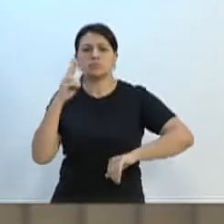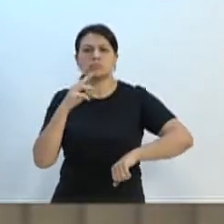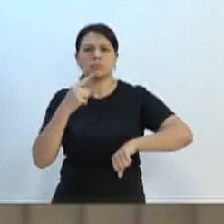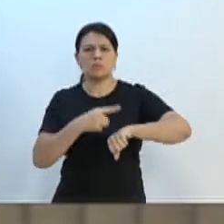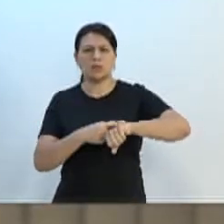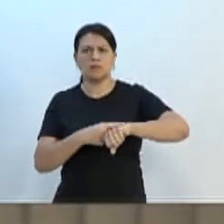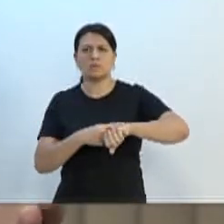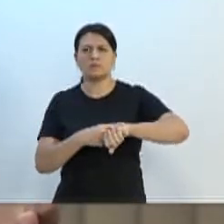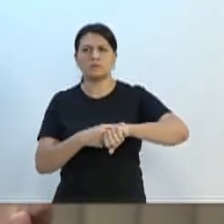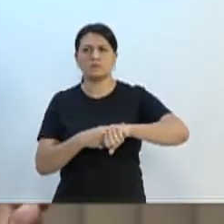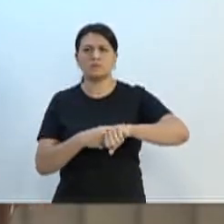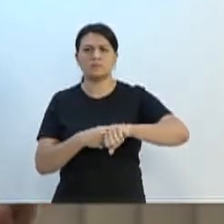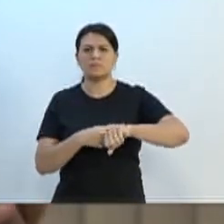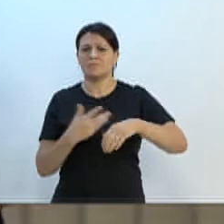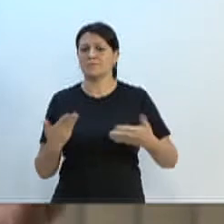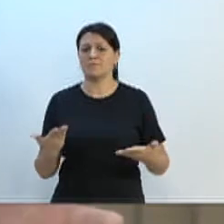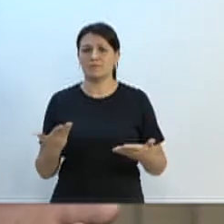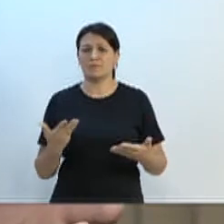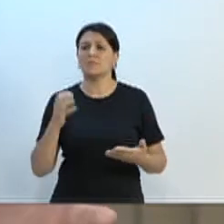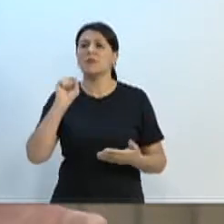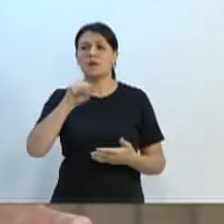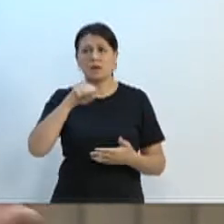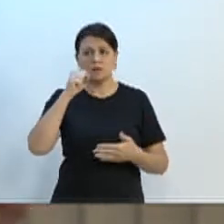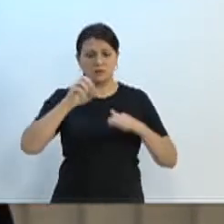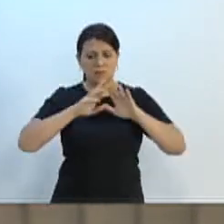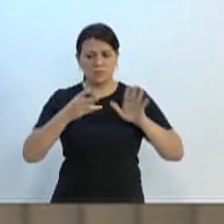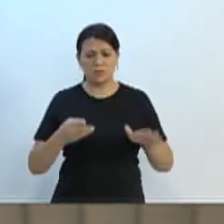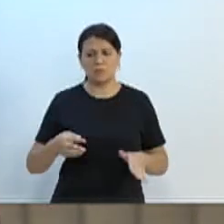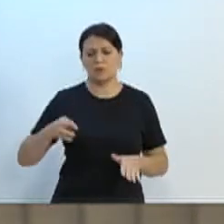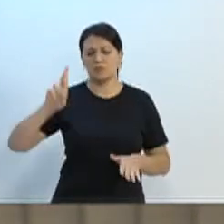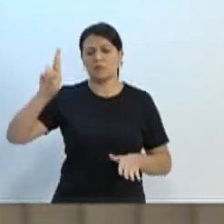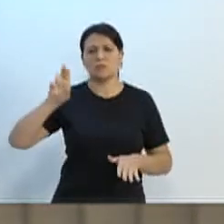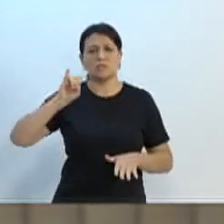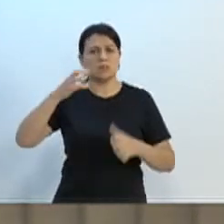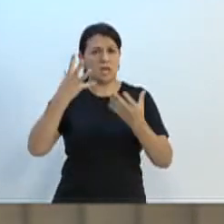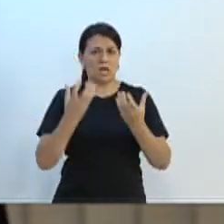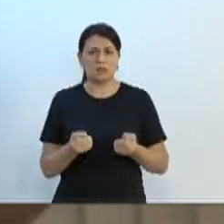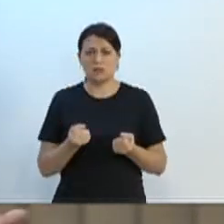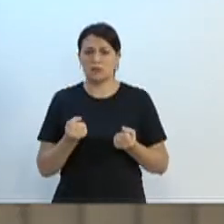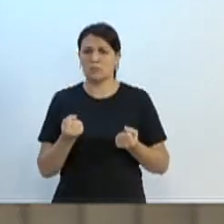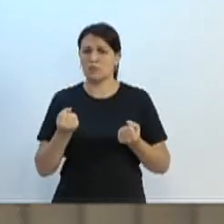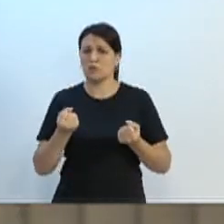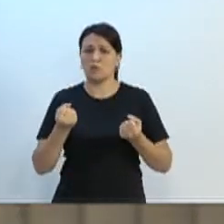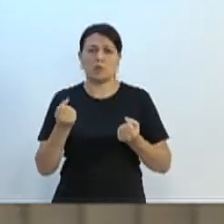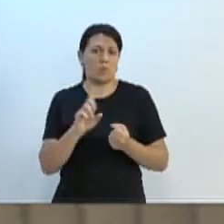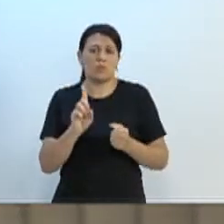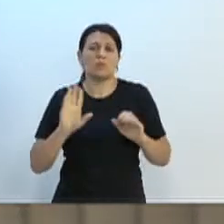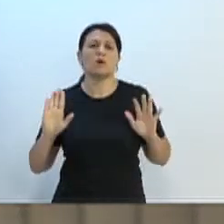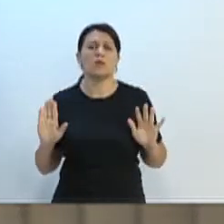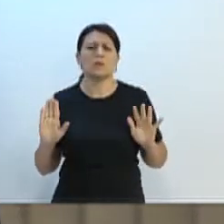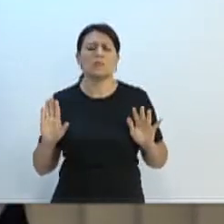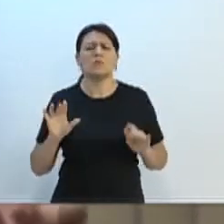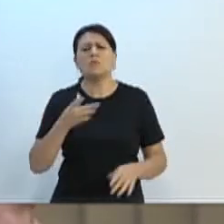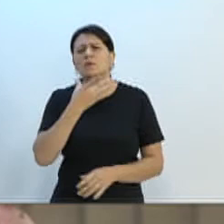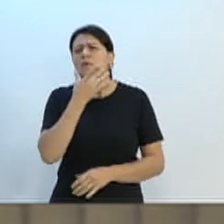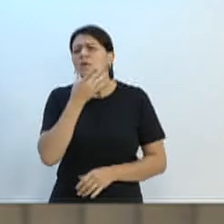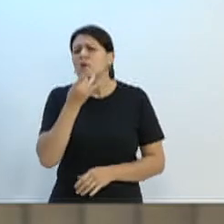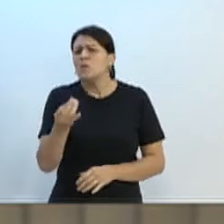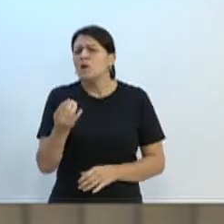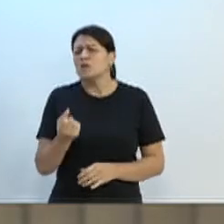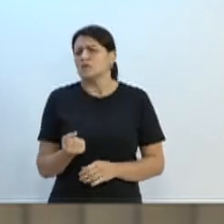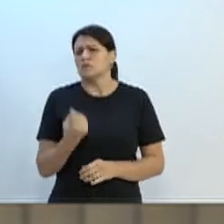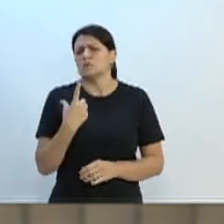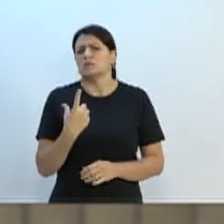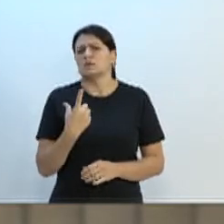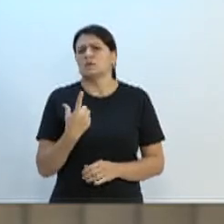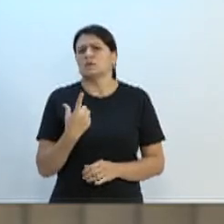urgentíssimo. É sim uma decisão da mesa diretora se vai acatar ou não. O que eu acho estranho é que a mesa acatou e